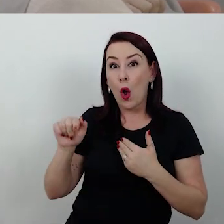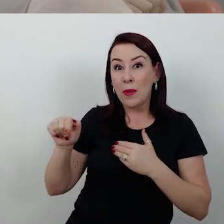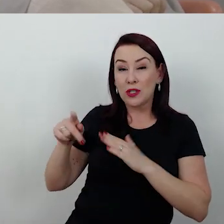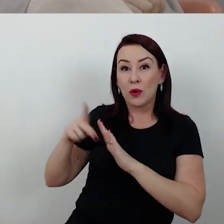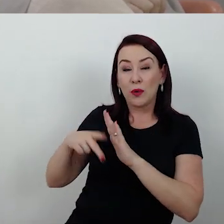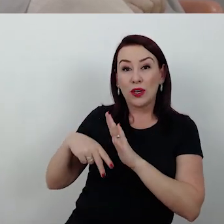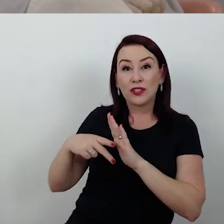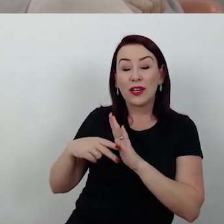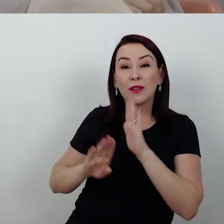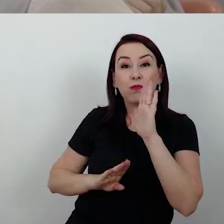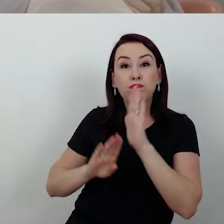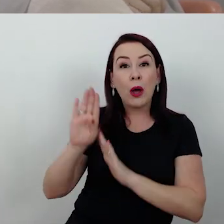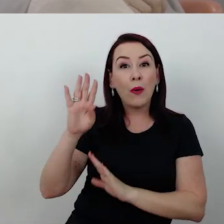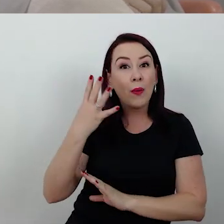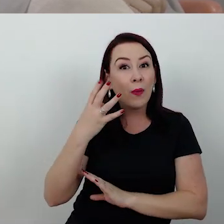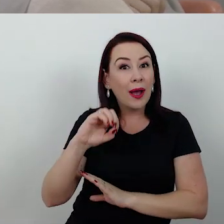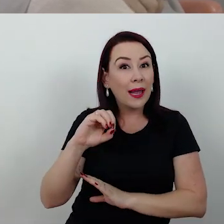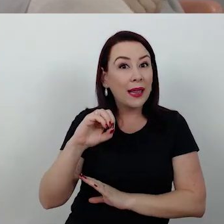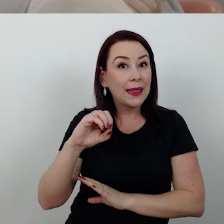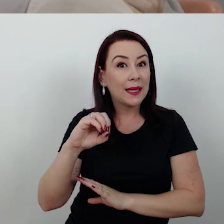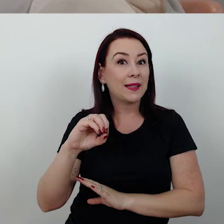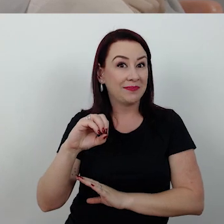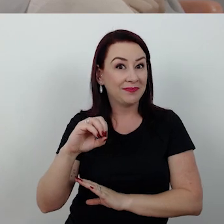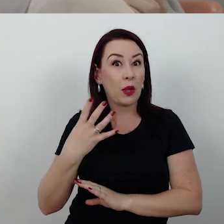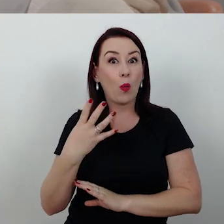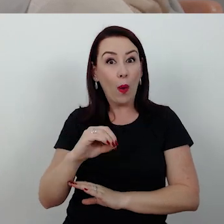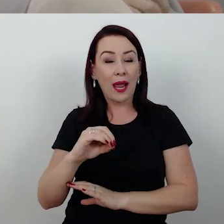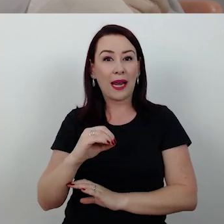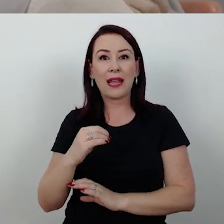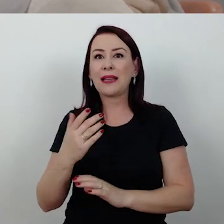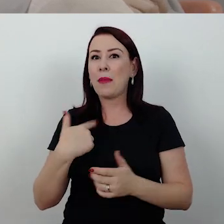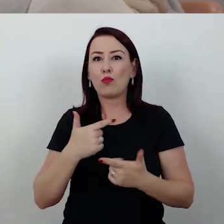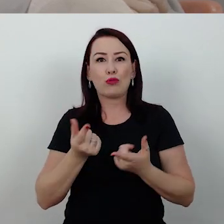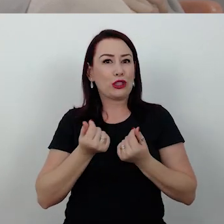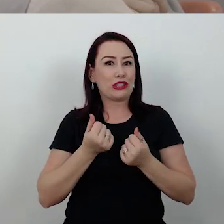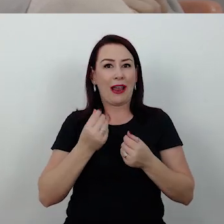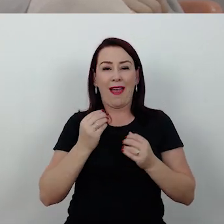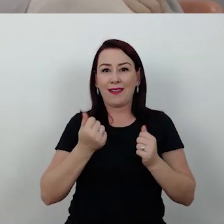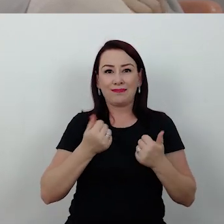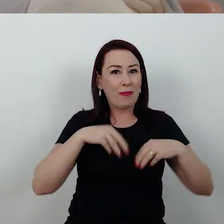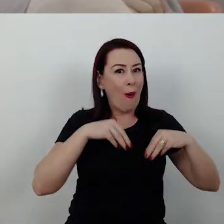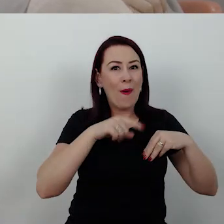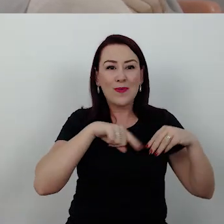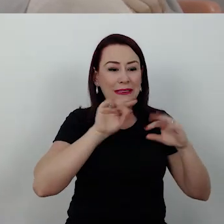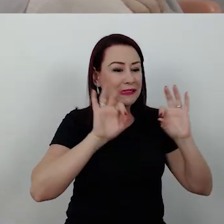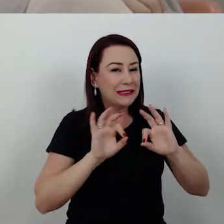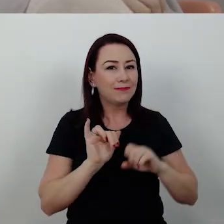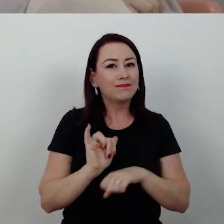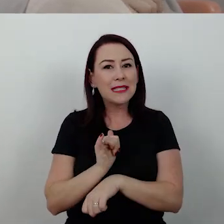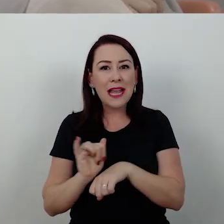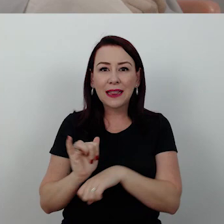ano, a gente passou para 40 produções, né? Sem muitos recursos, então criando pequenas